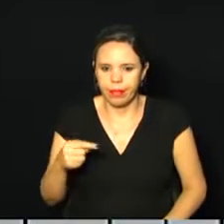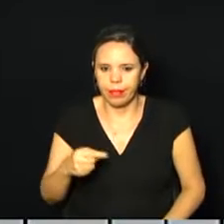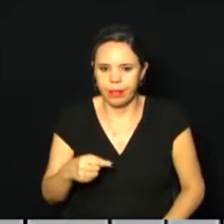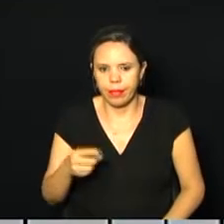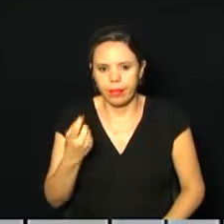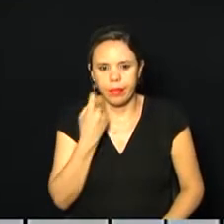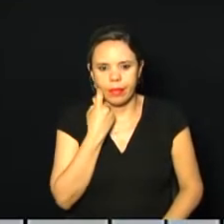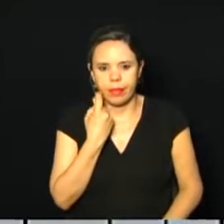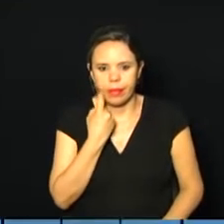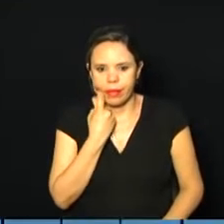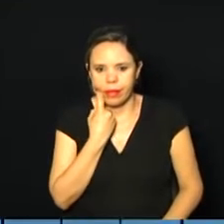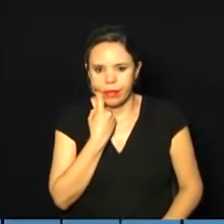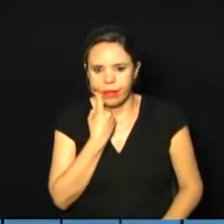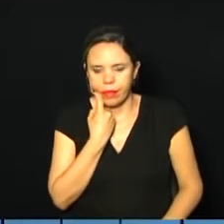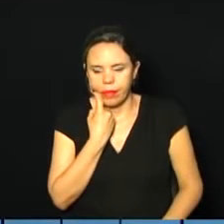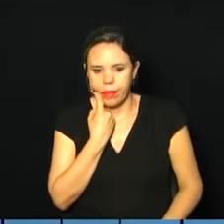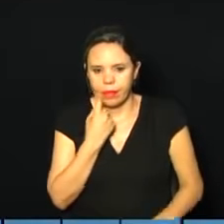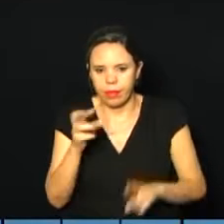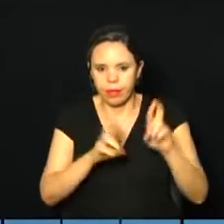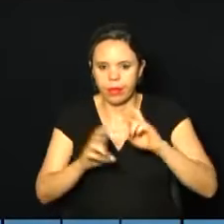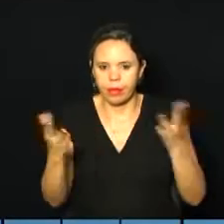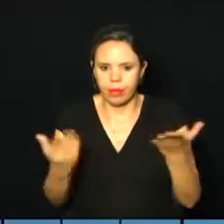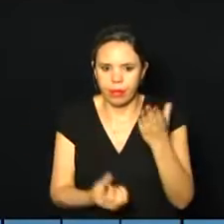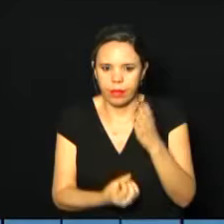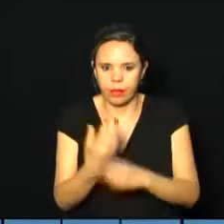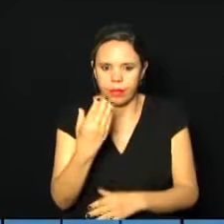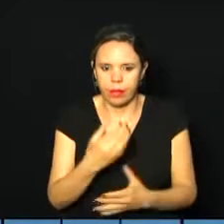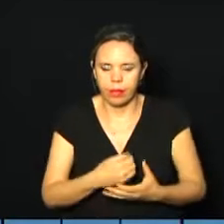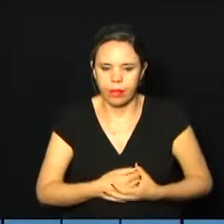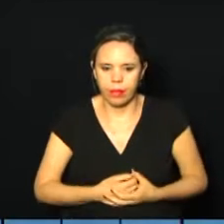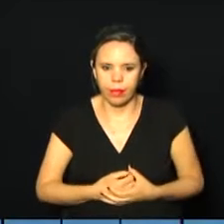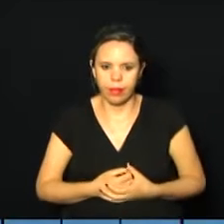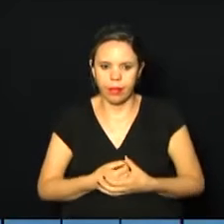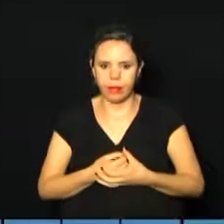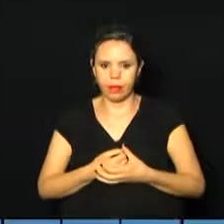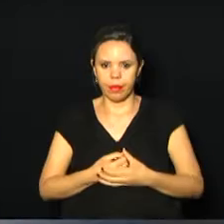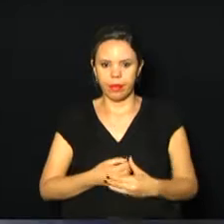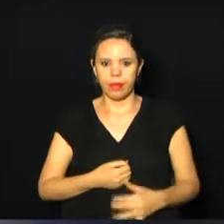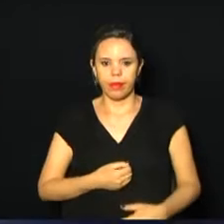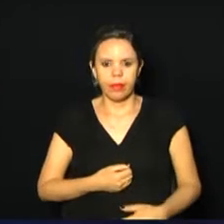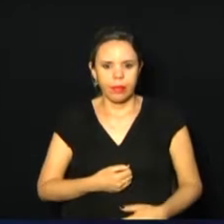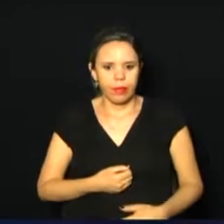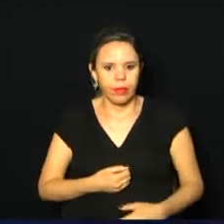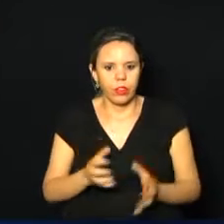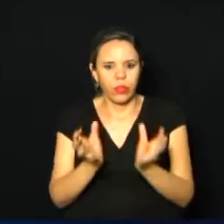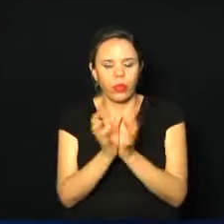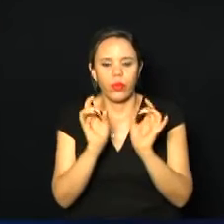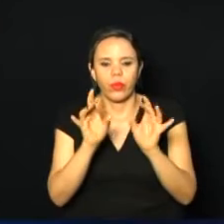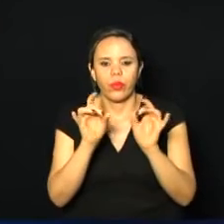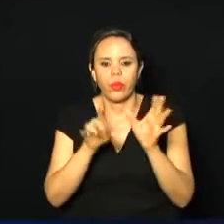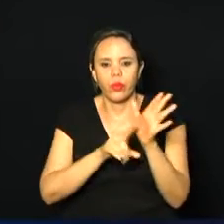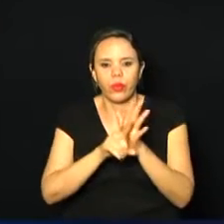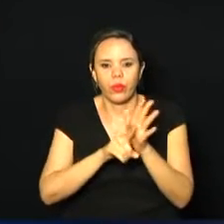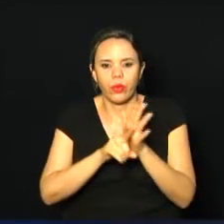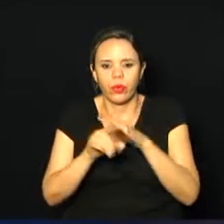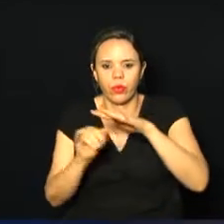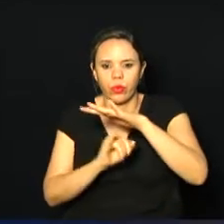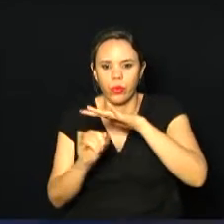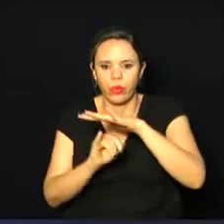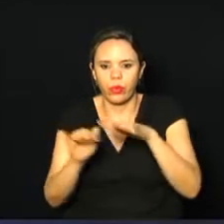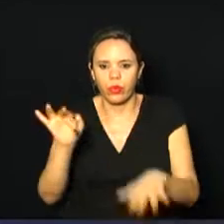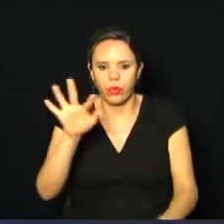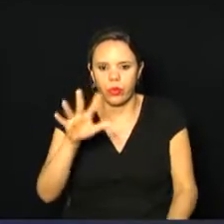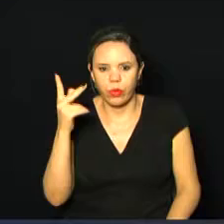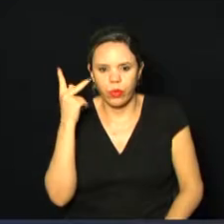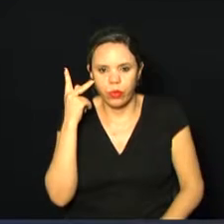nesta sexta-feira. Confira agora os destaques de hoje. Comissão Especial de Estudos do Instituto Federal